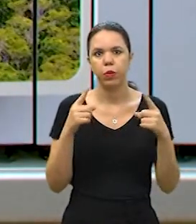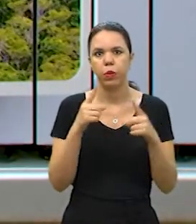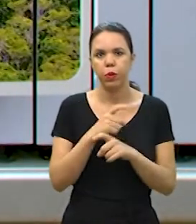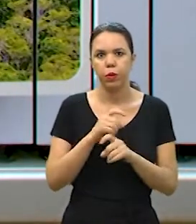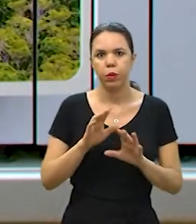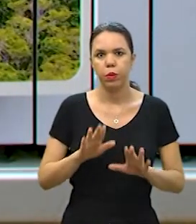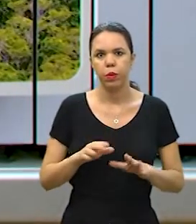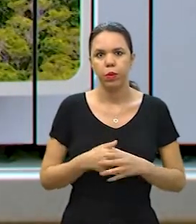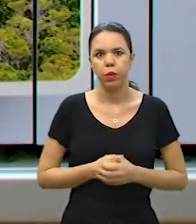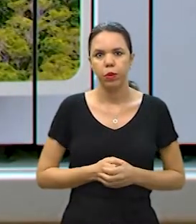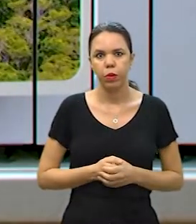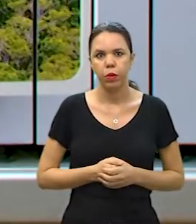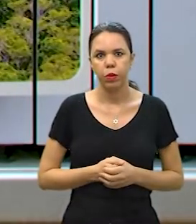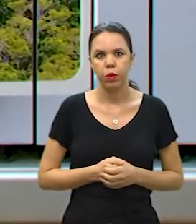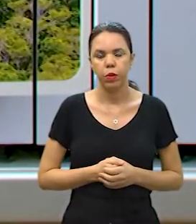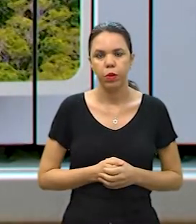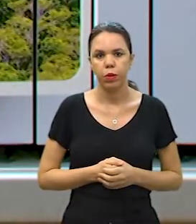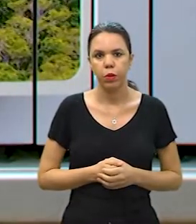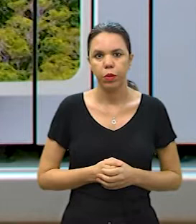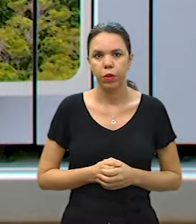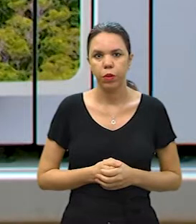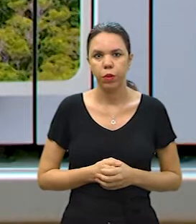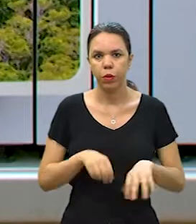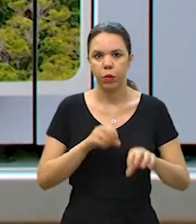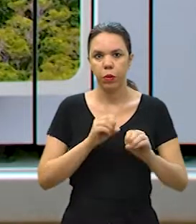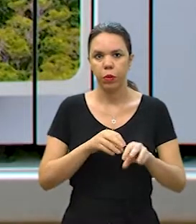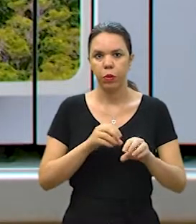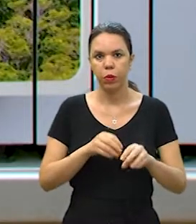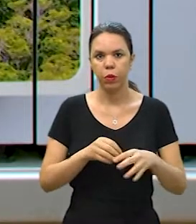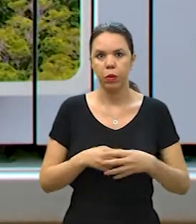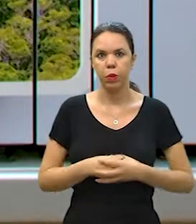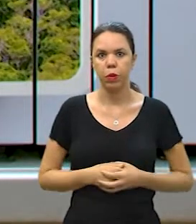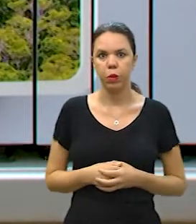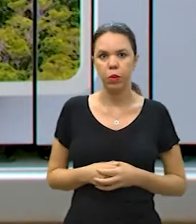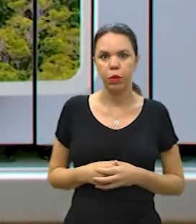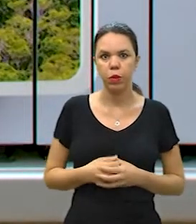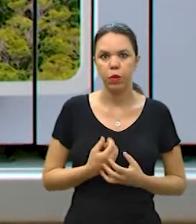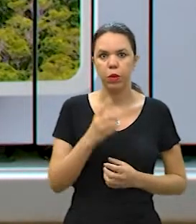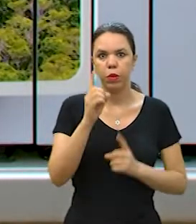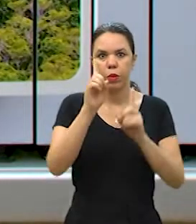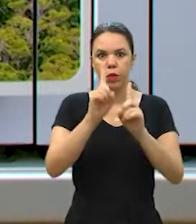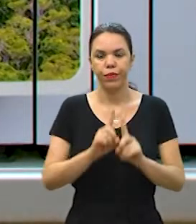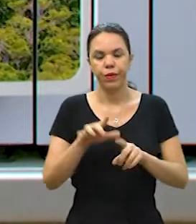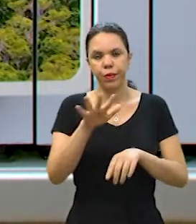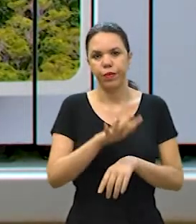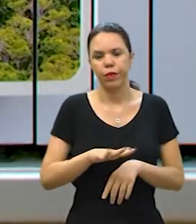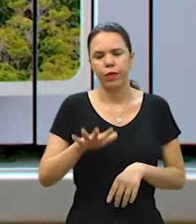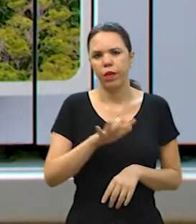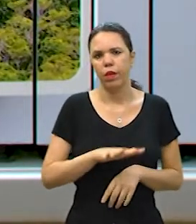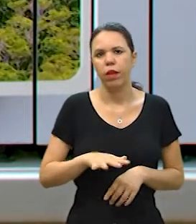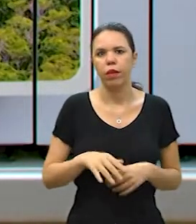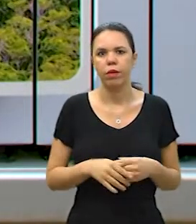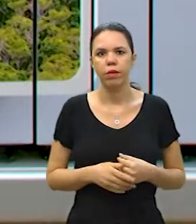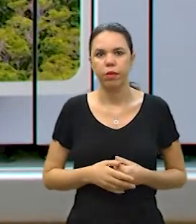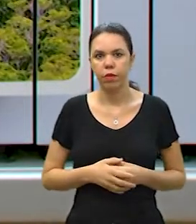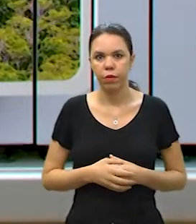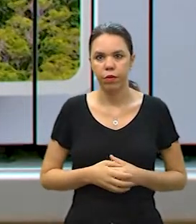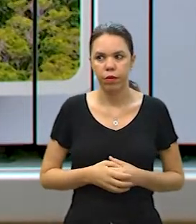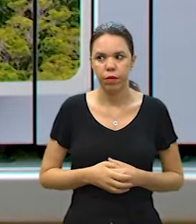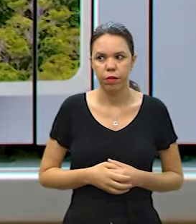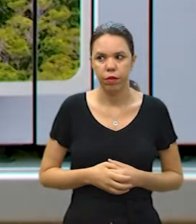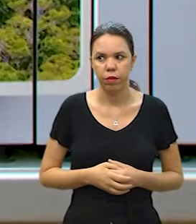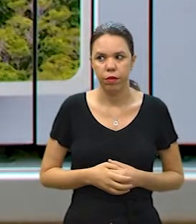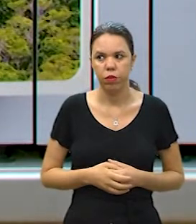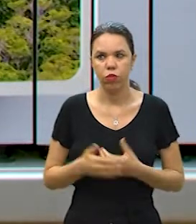dramáticos, mais recentes assim para a educação das pessoas com deficiência foram as